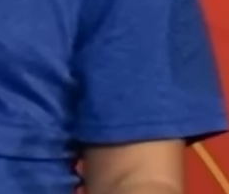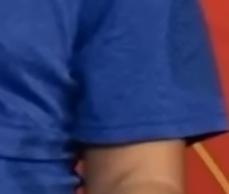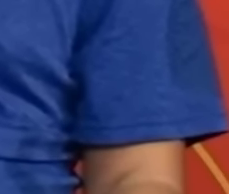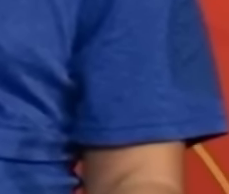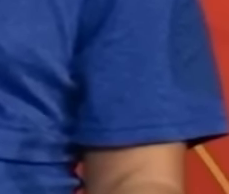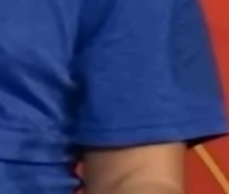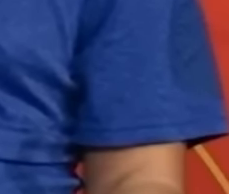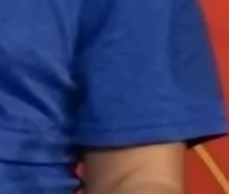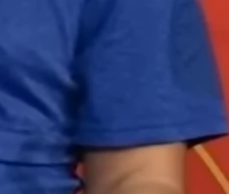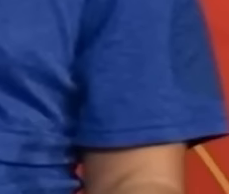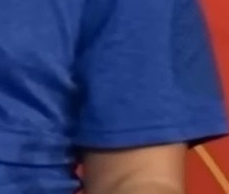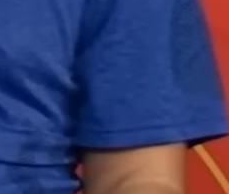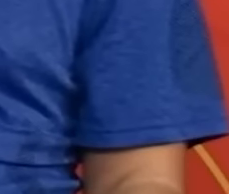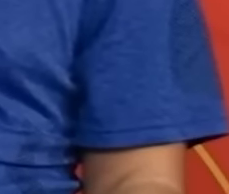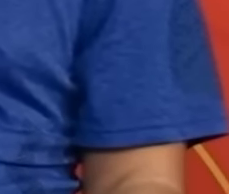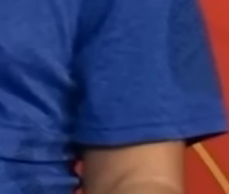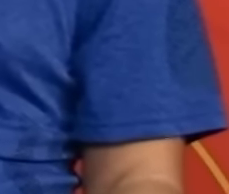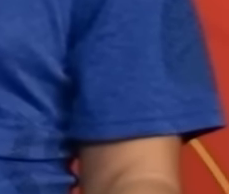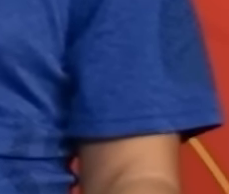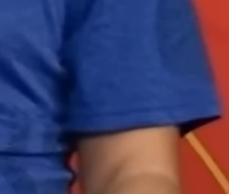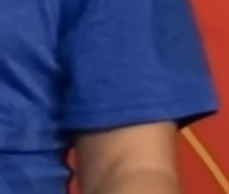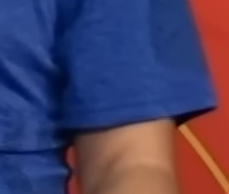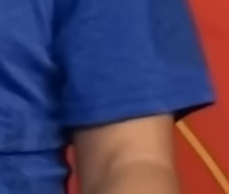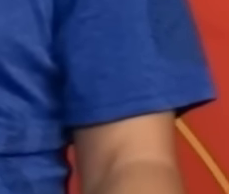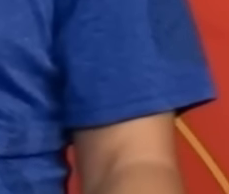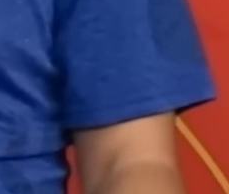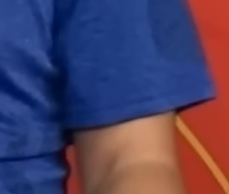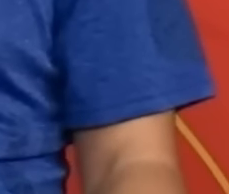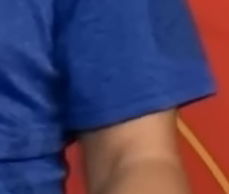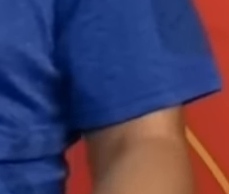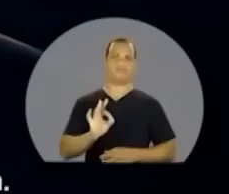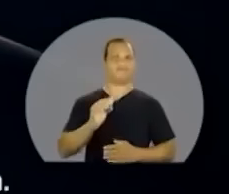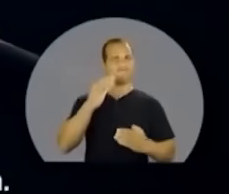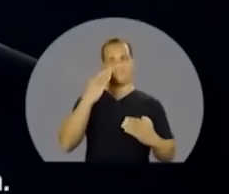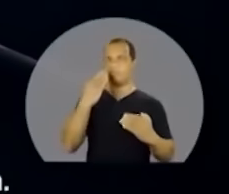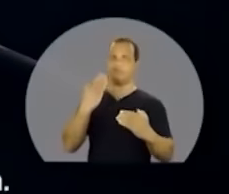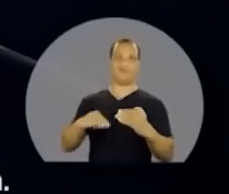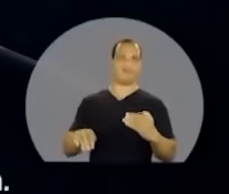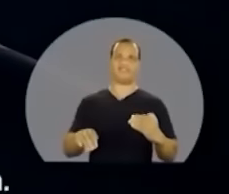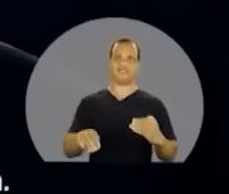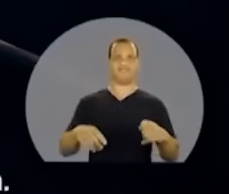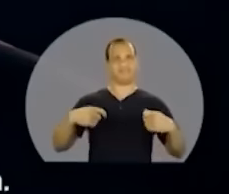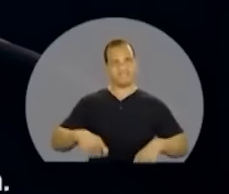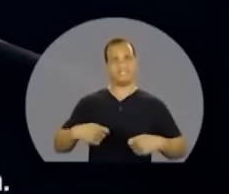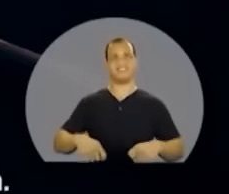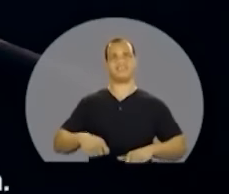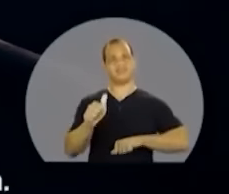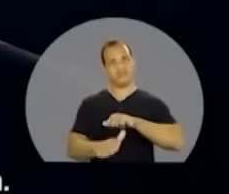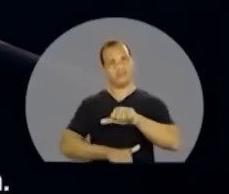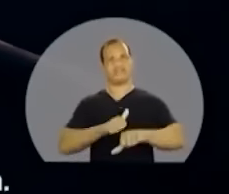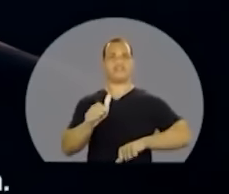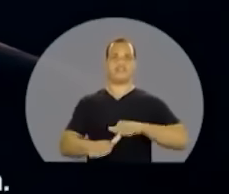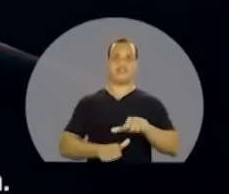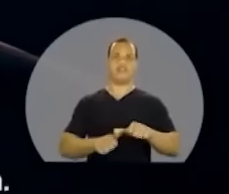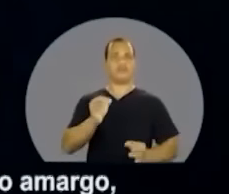sobretudo quando está precisando dinheiro para tantas outras coisas eu sempre faço uma conta 4.9 bilhões e nós